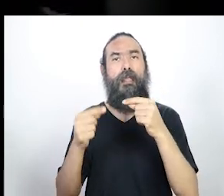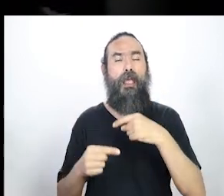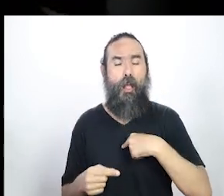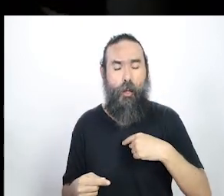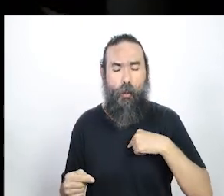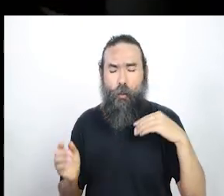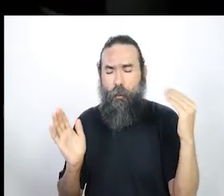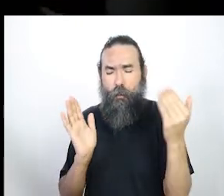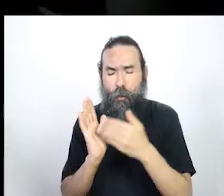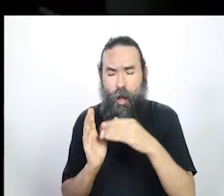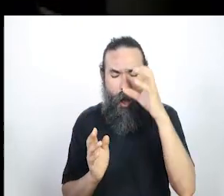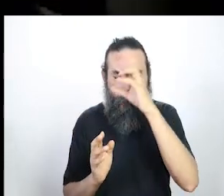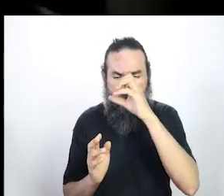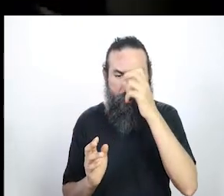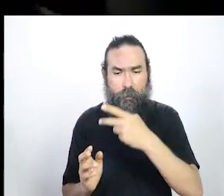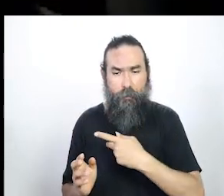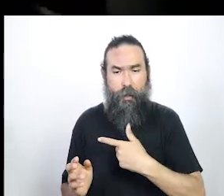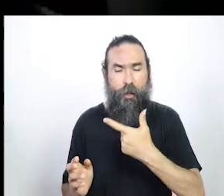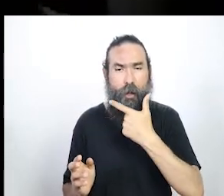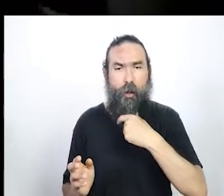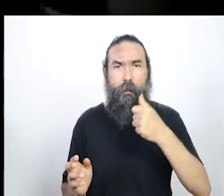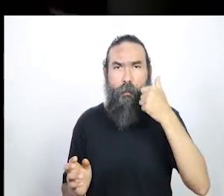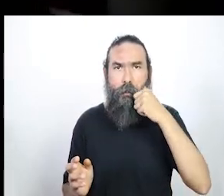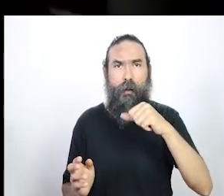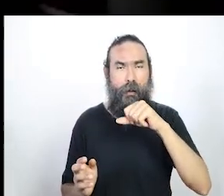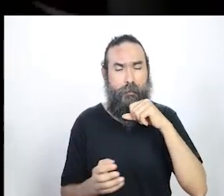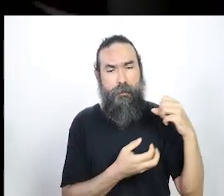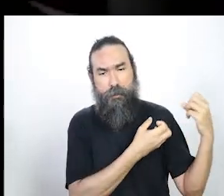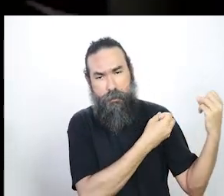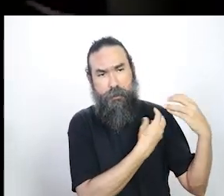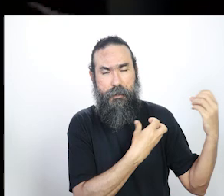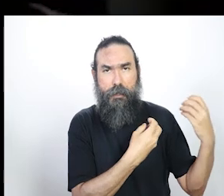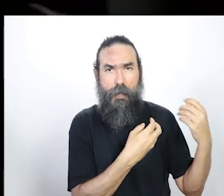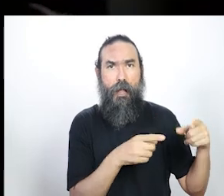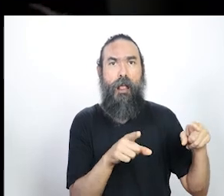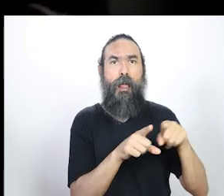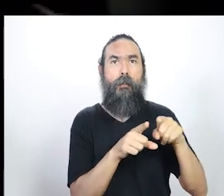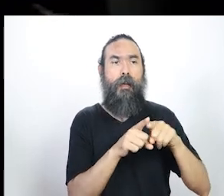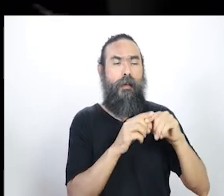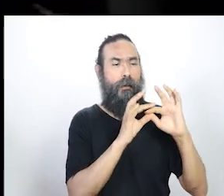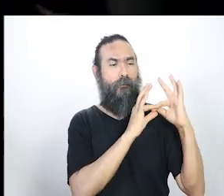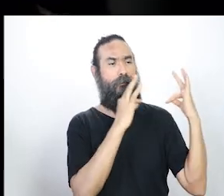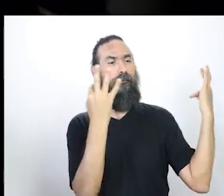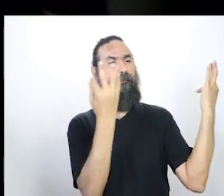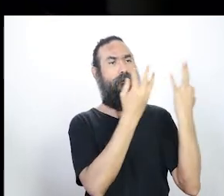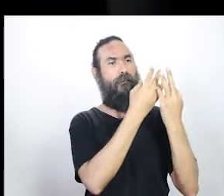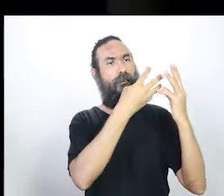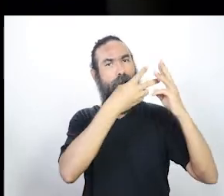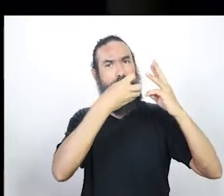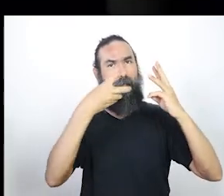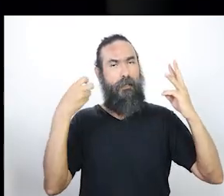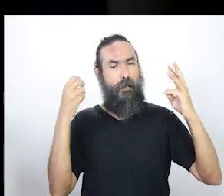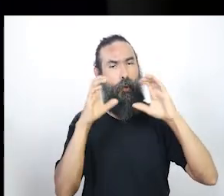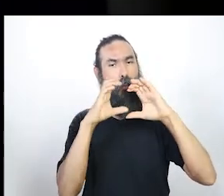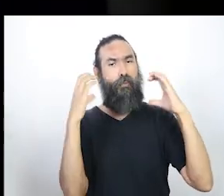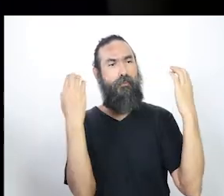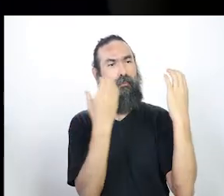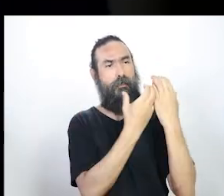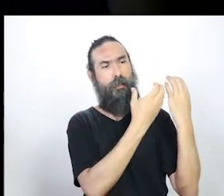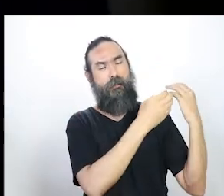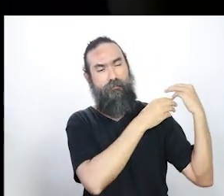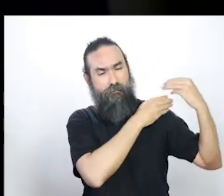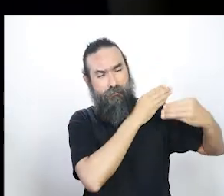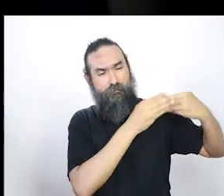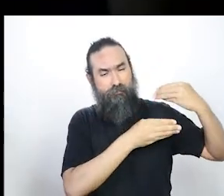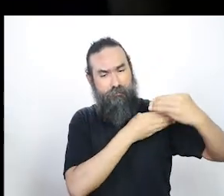por isso, porque tudo que eu aprendi com meu pai, com a minha mãe, e com todos os ancestrais, e com todos os anciões de dentro da minha comunidade,